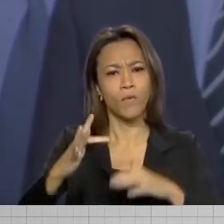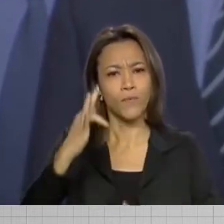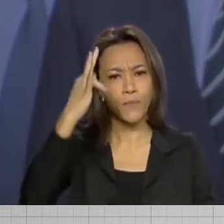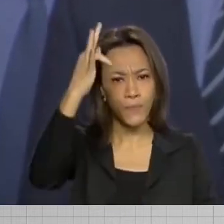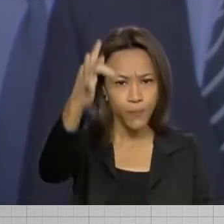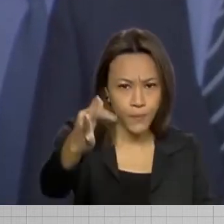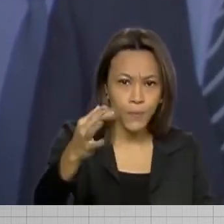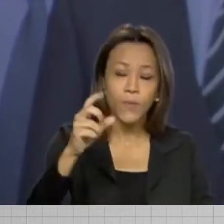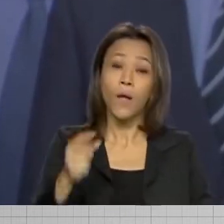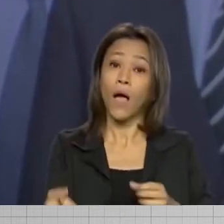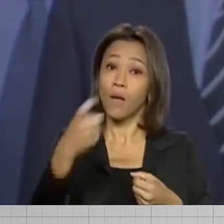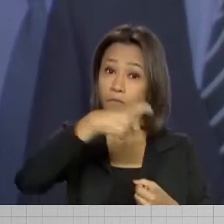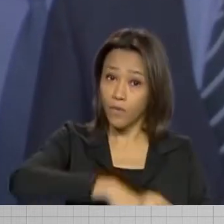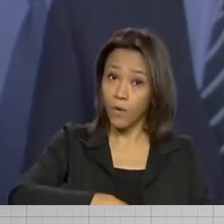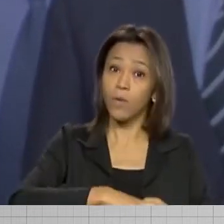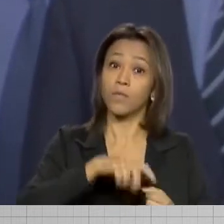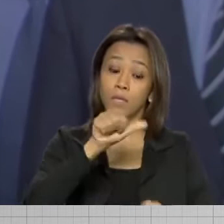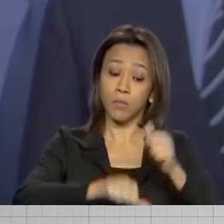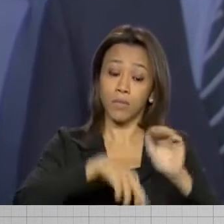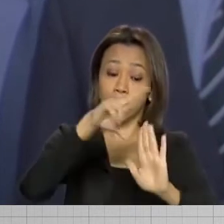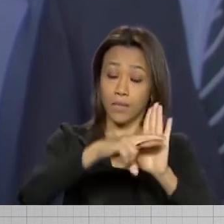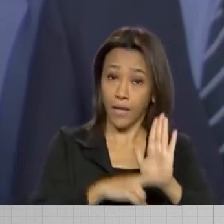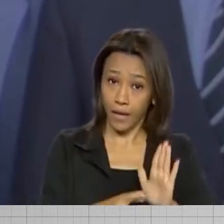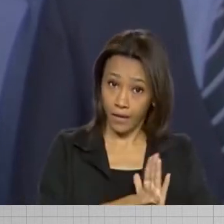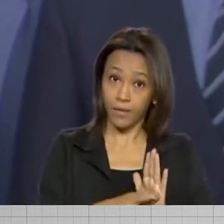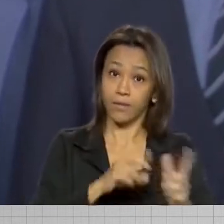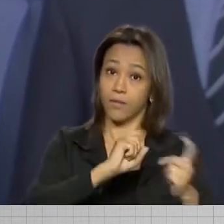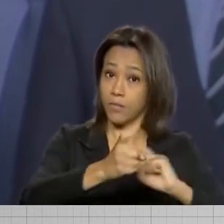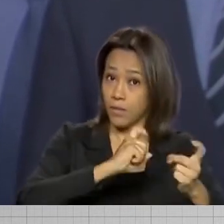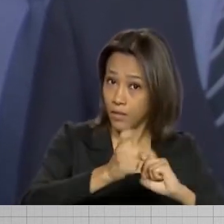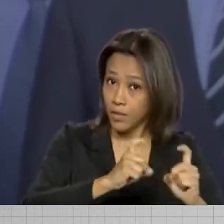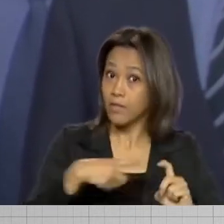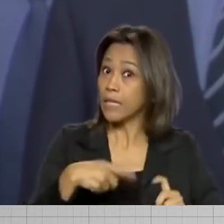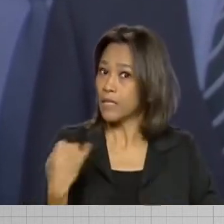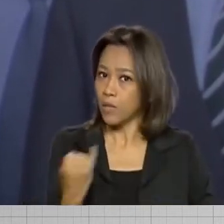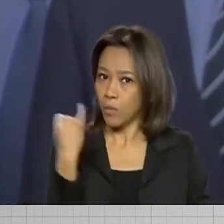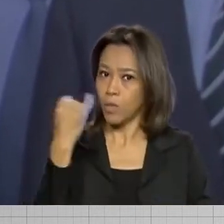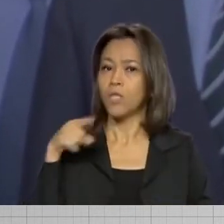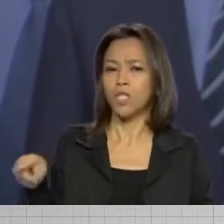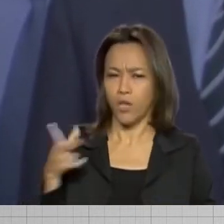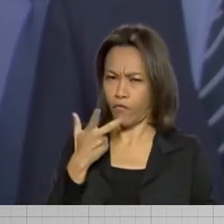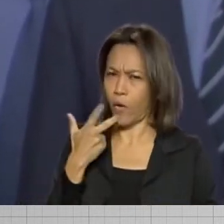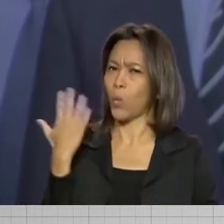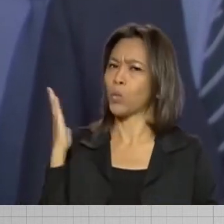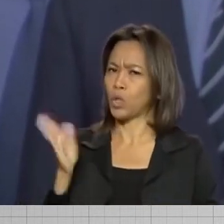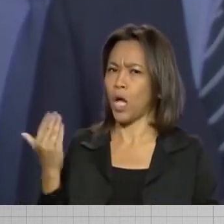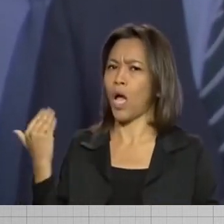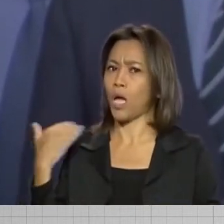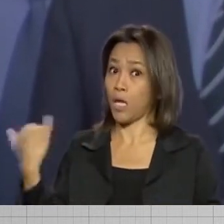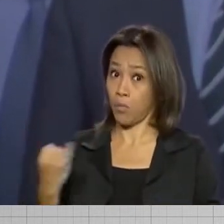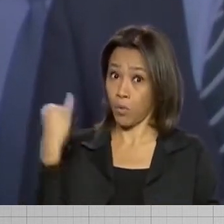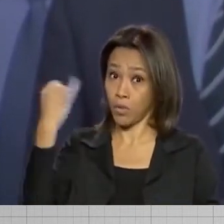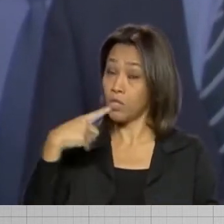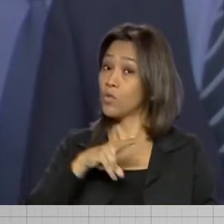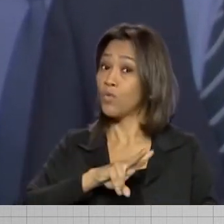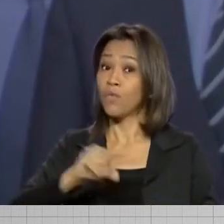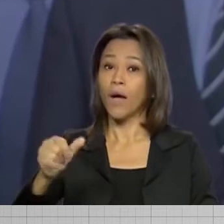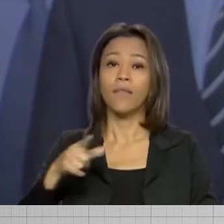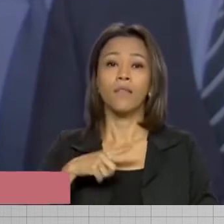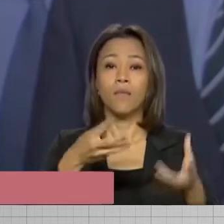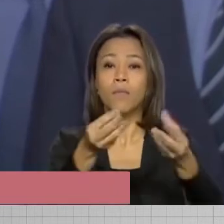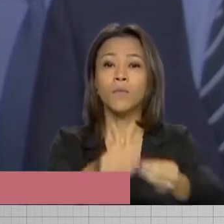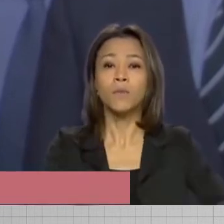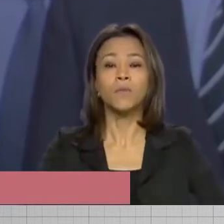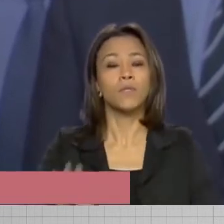das reformas. Então, a reforma administrativa é importante, como o presidente deixou claro desde o início, não atinge os direitos dos